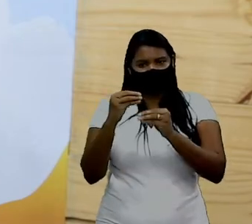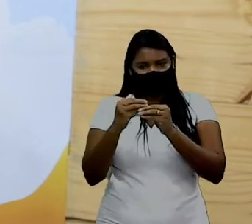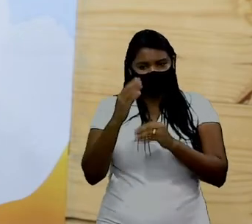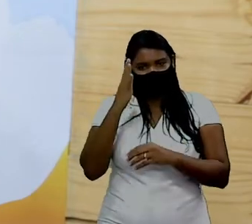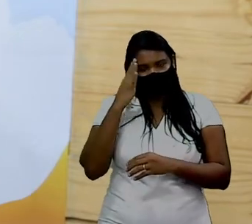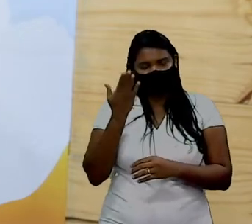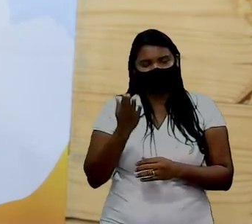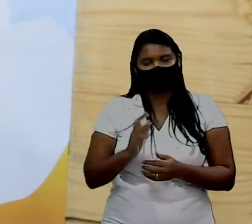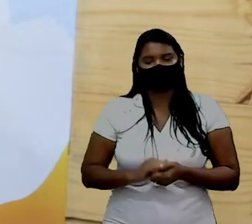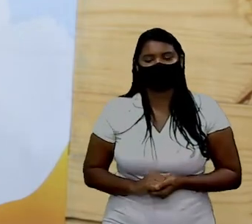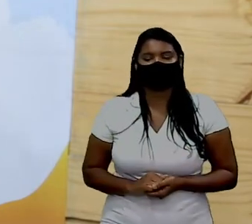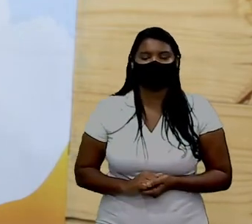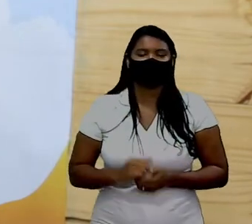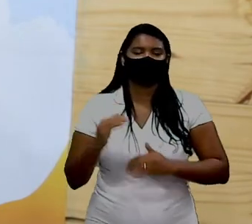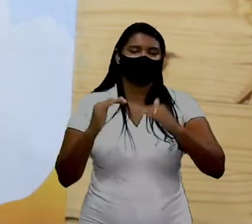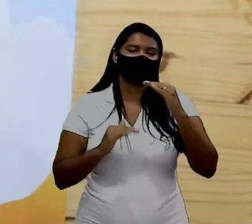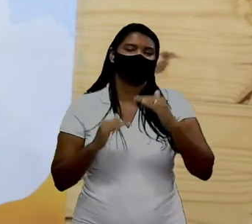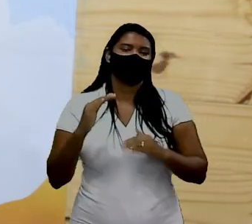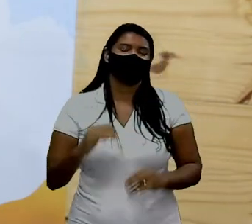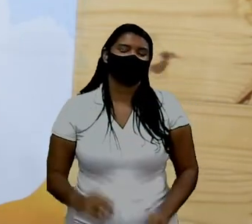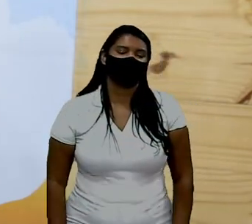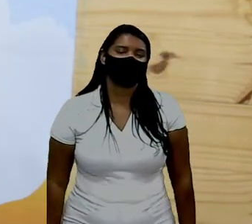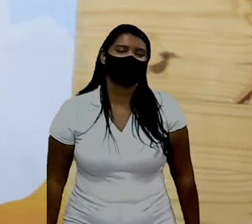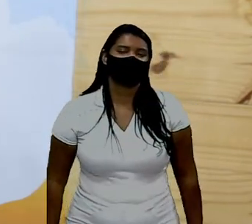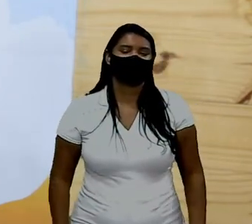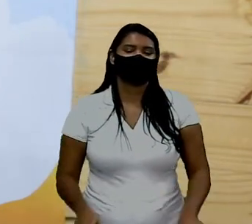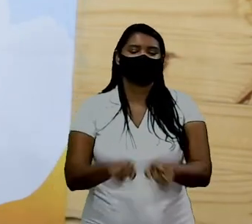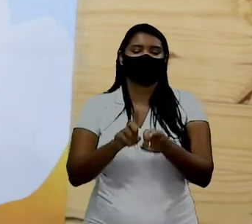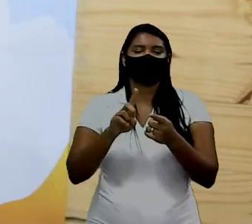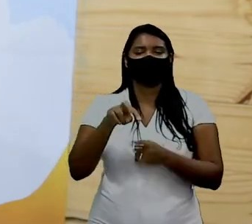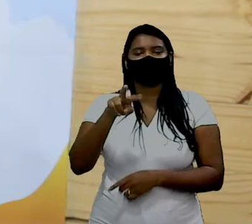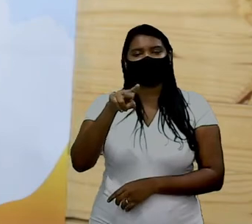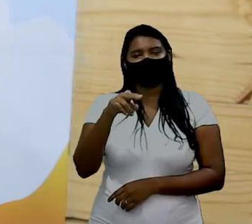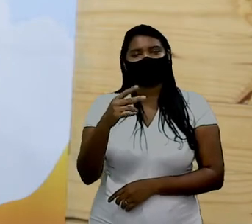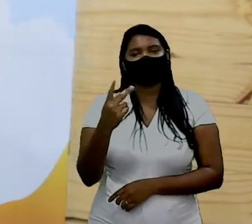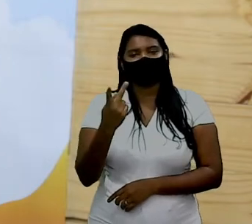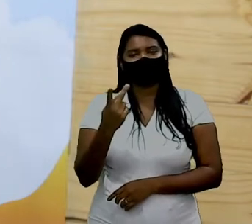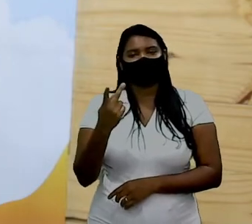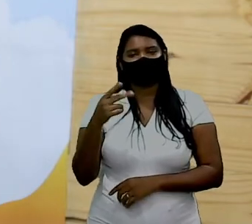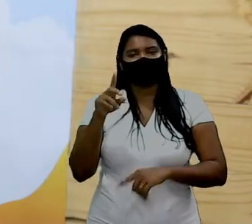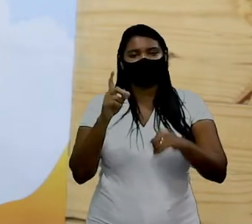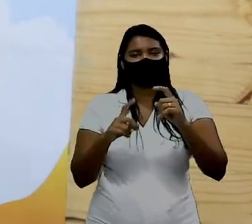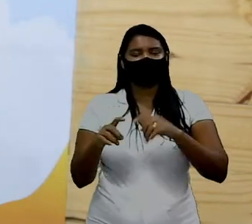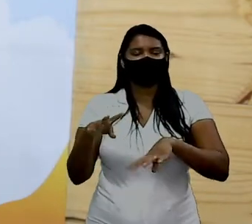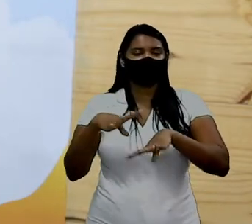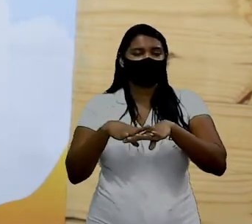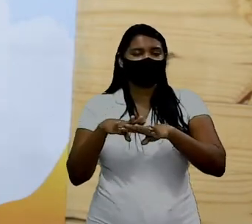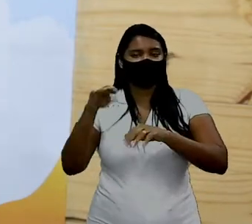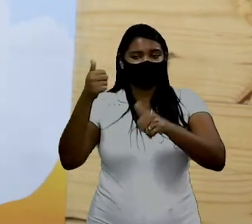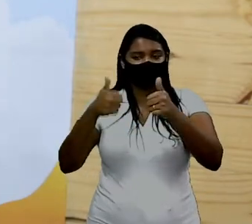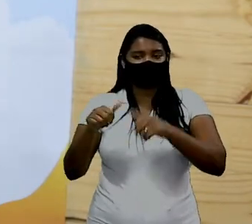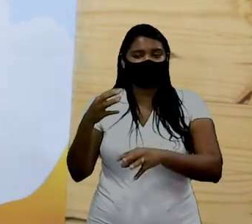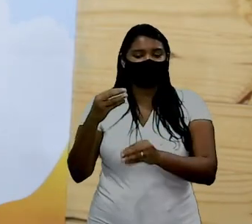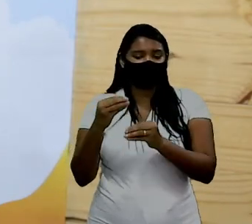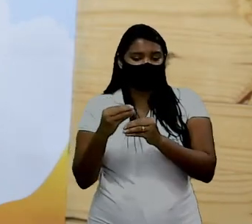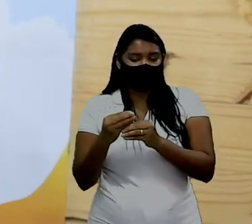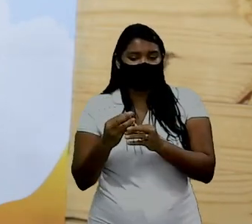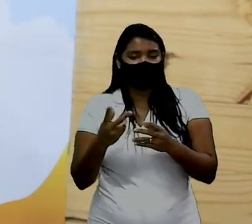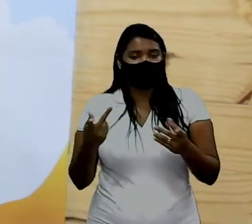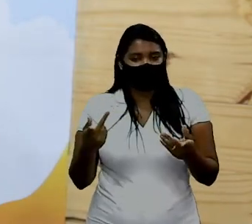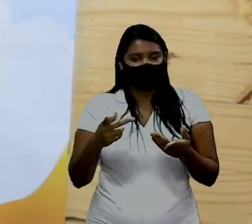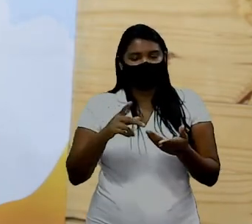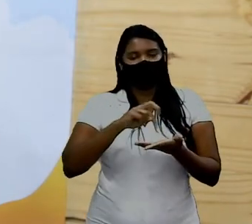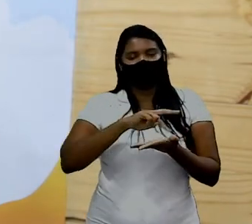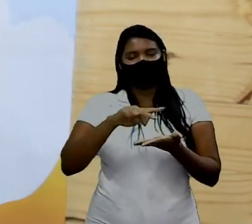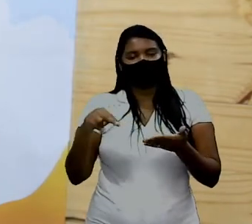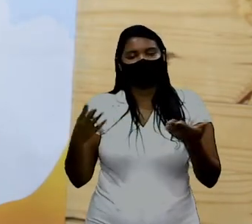a um feijão, aí é equivalência, tá bom? Então é uma igualdade entre duas expressões matemáticas que se verifica para determinar a variável. Como a